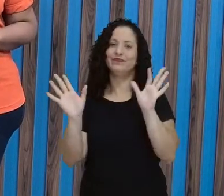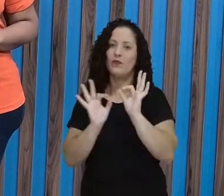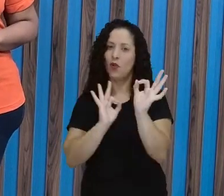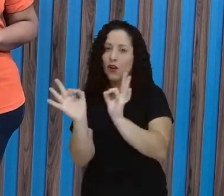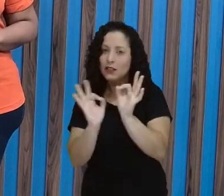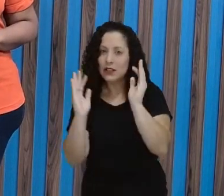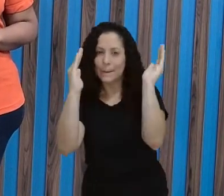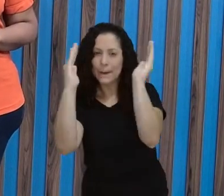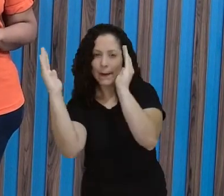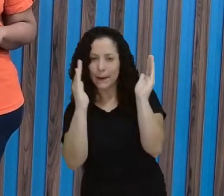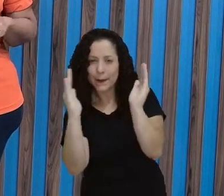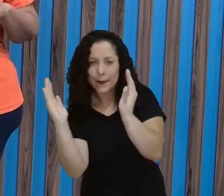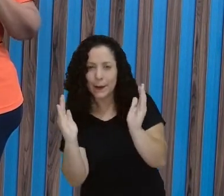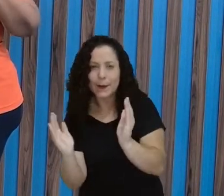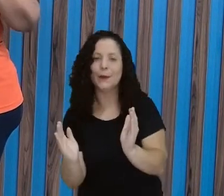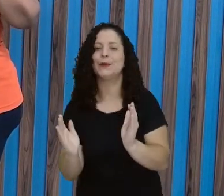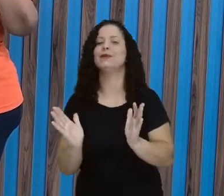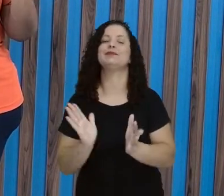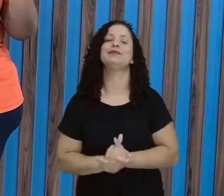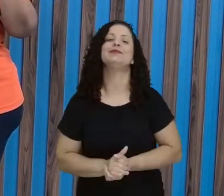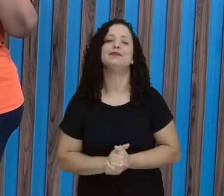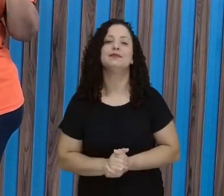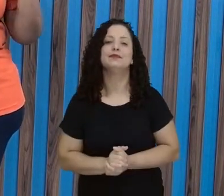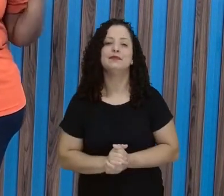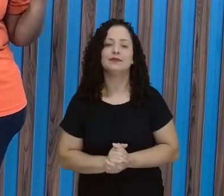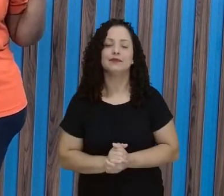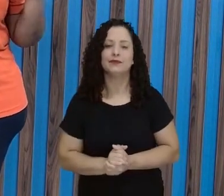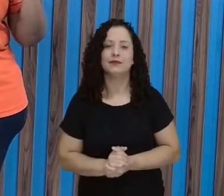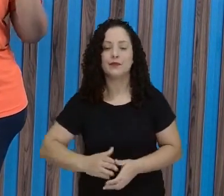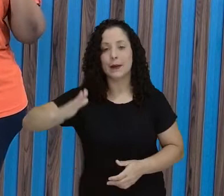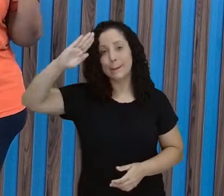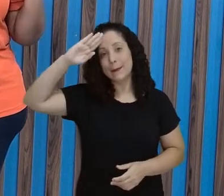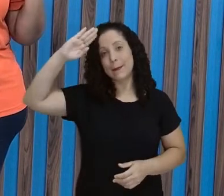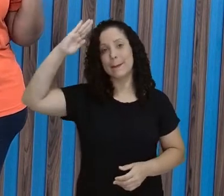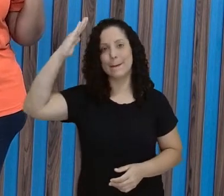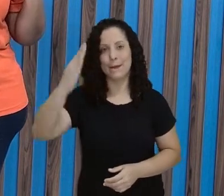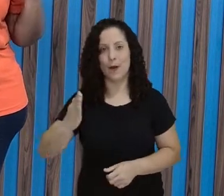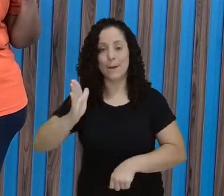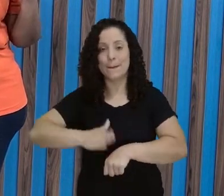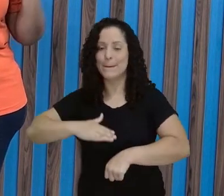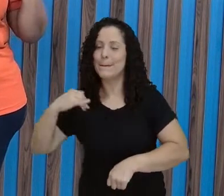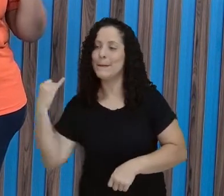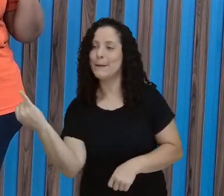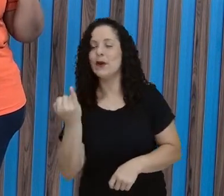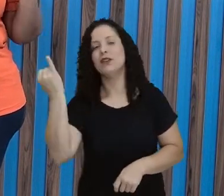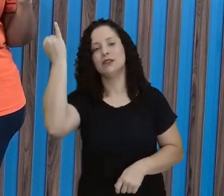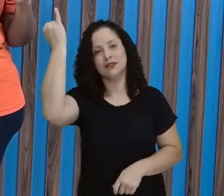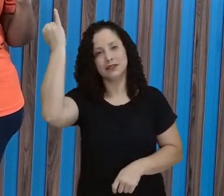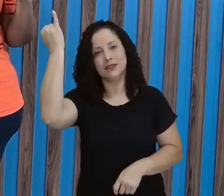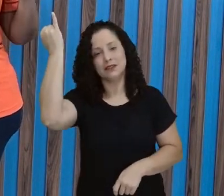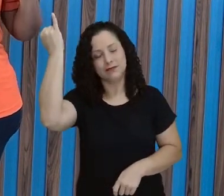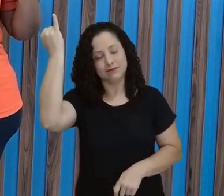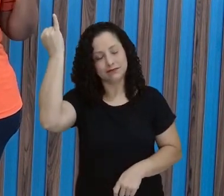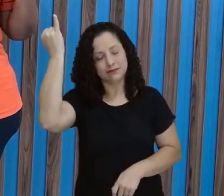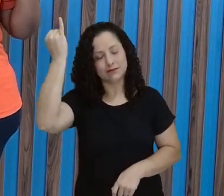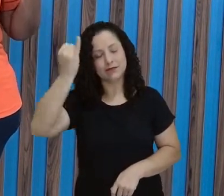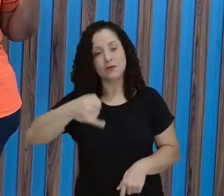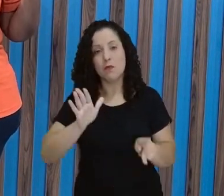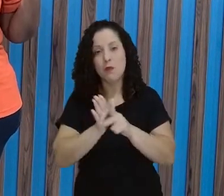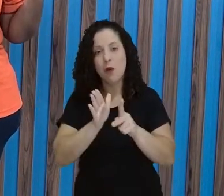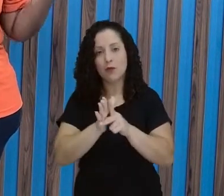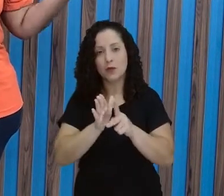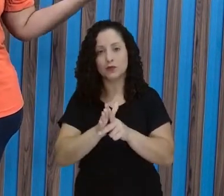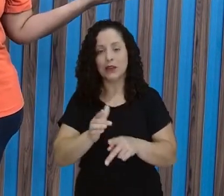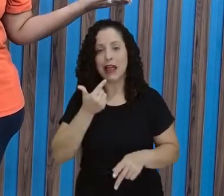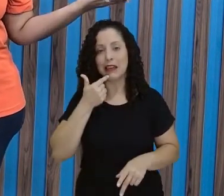adequadamente, tá? A principal e mais importante função da